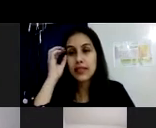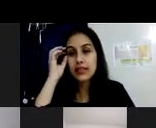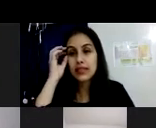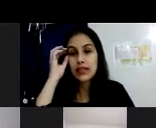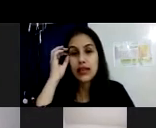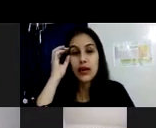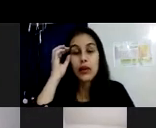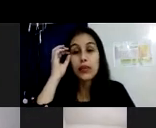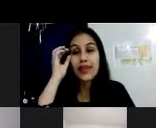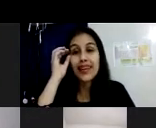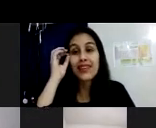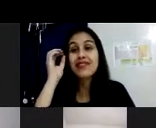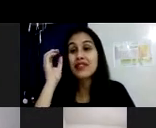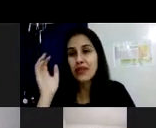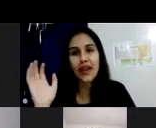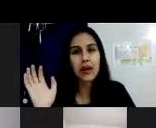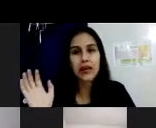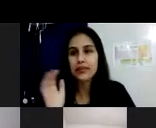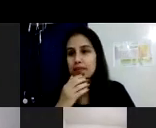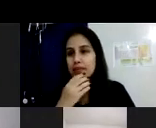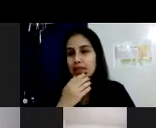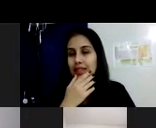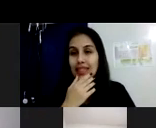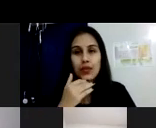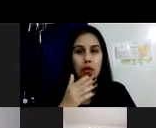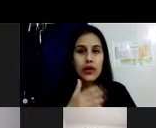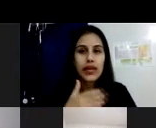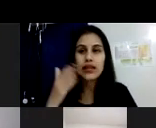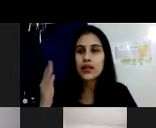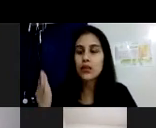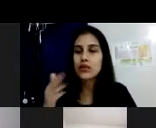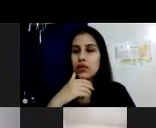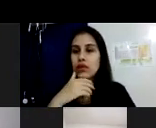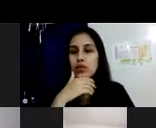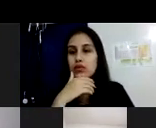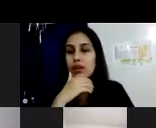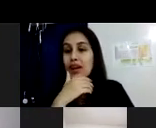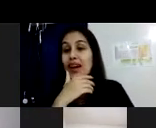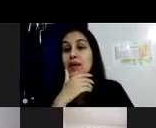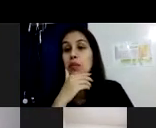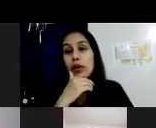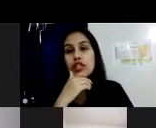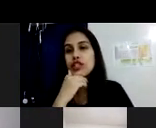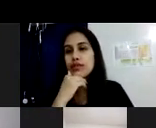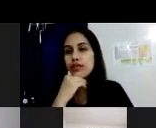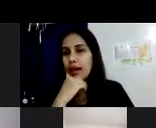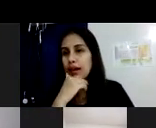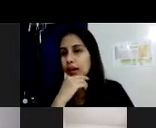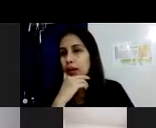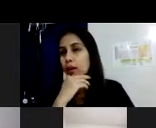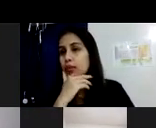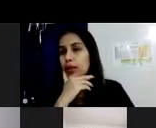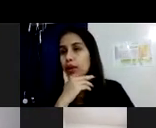tá, meninas? Por que vidro quebra? Tanto com criança quanto com idoso. É bom a gente